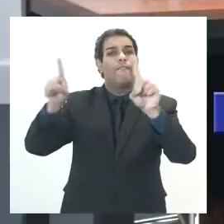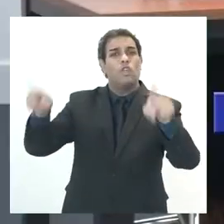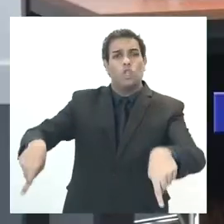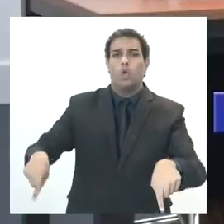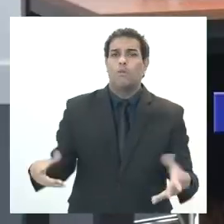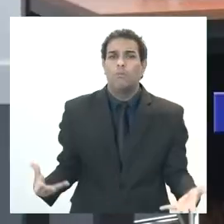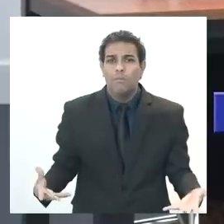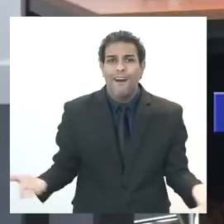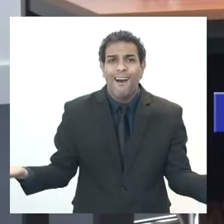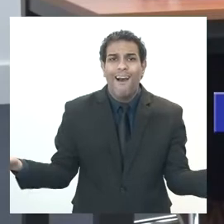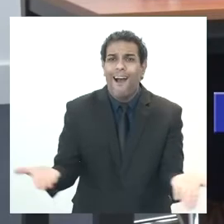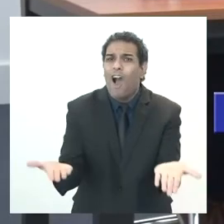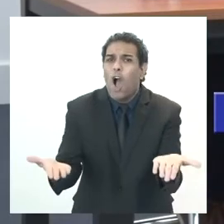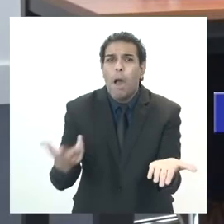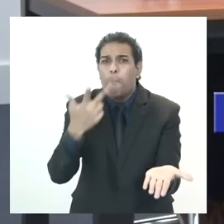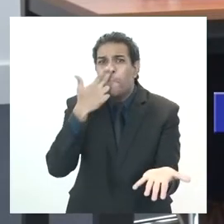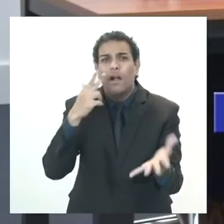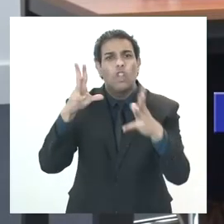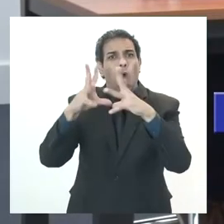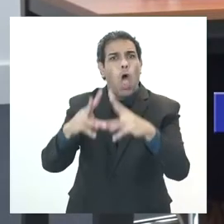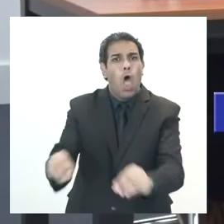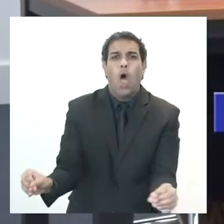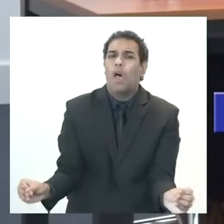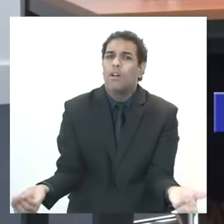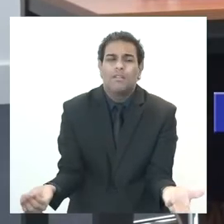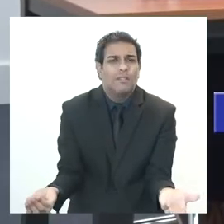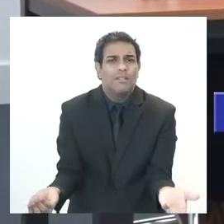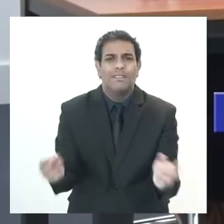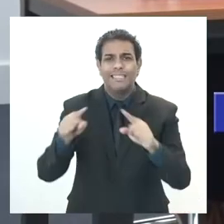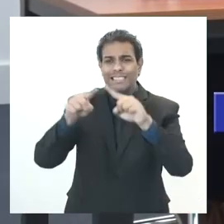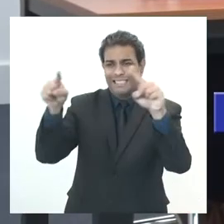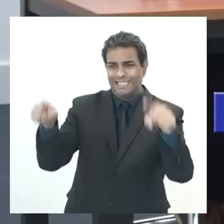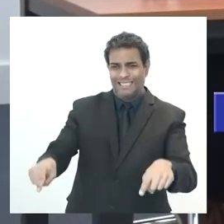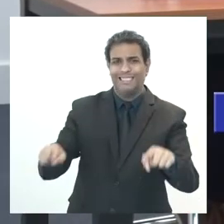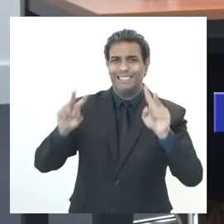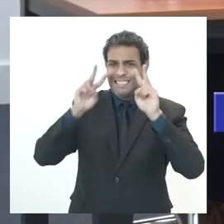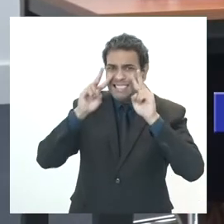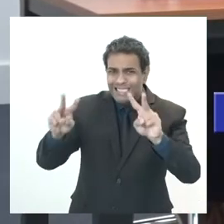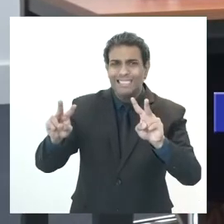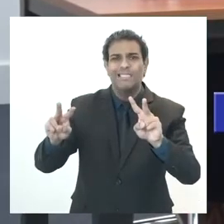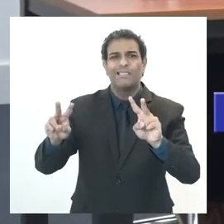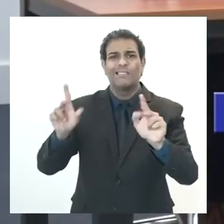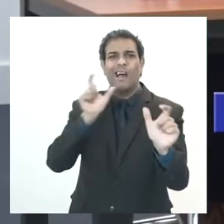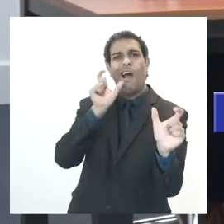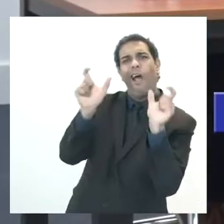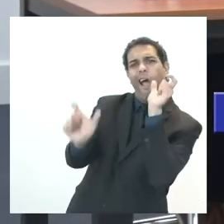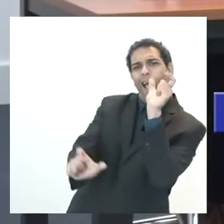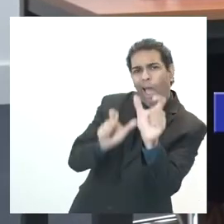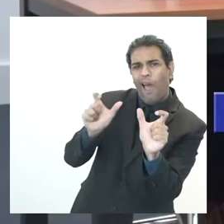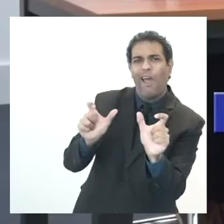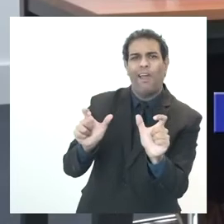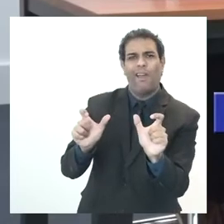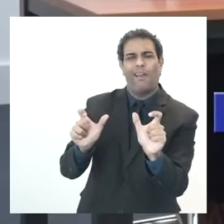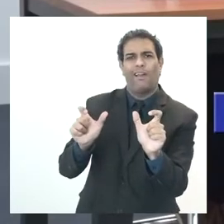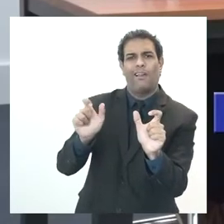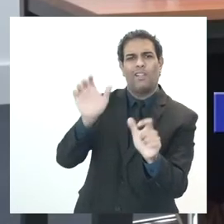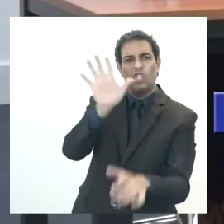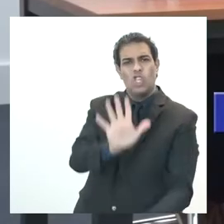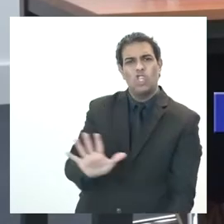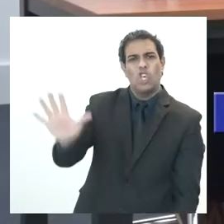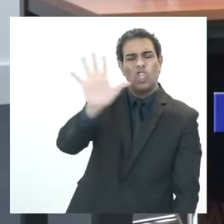que está sendo demonizado que tá sendo objeto de chacota que é o que eles querem dizer